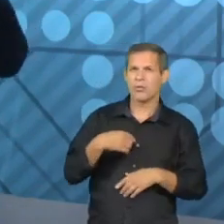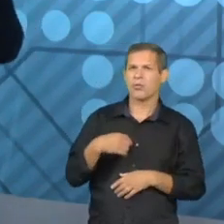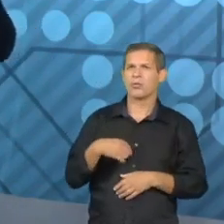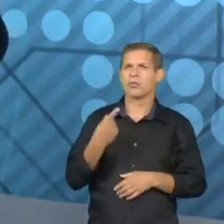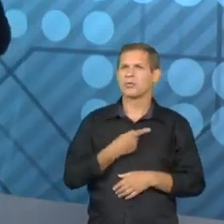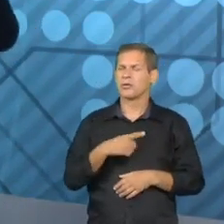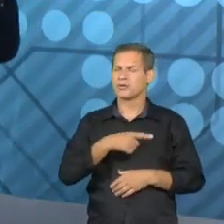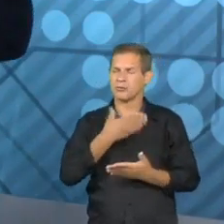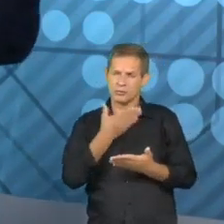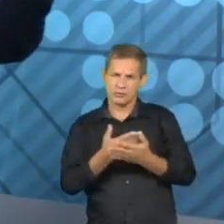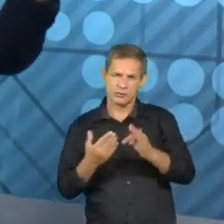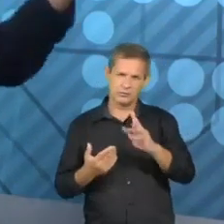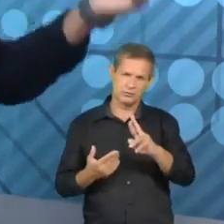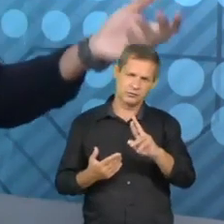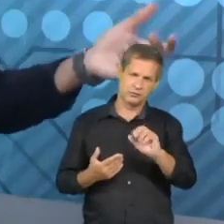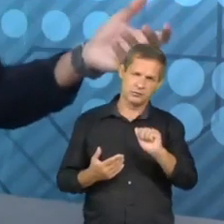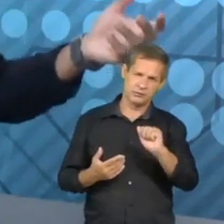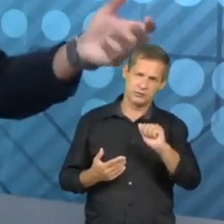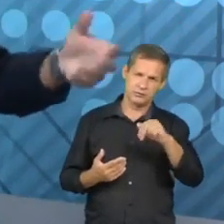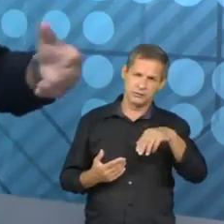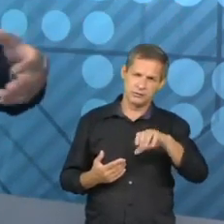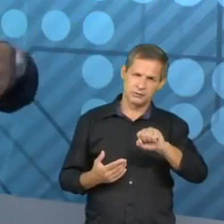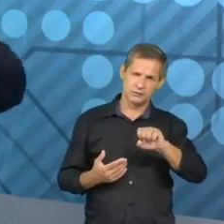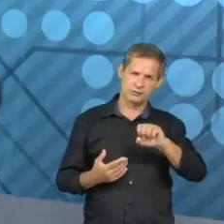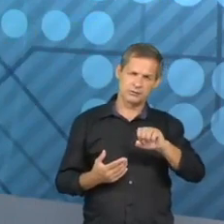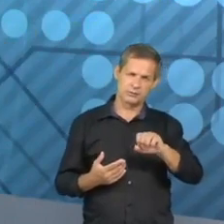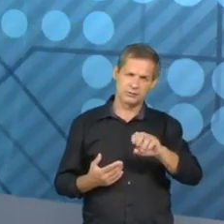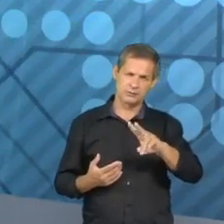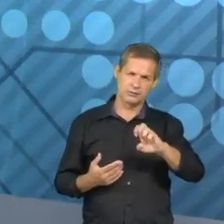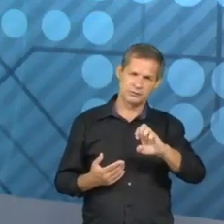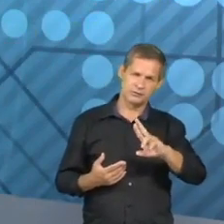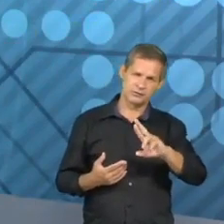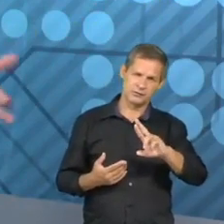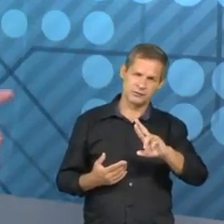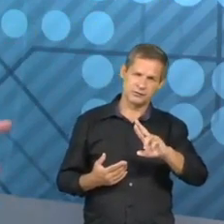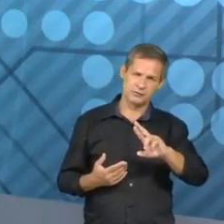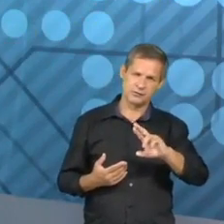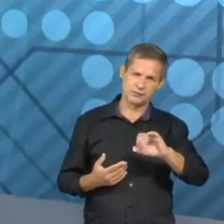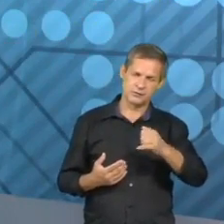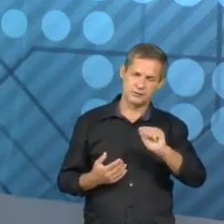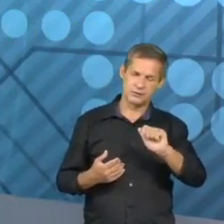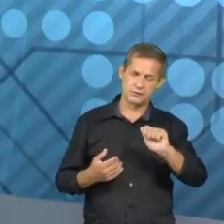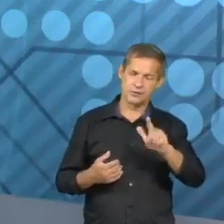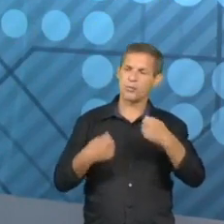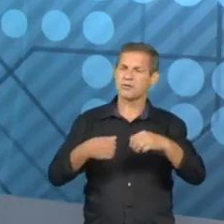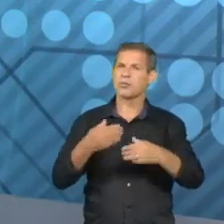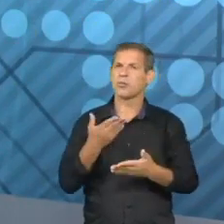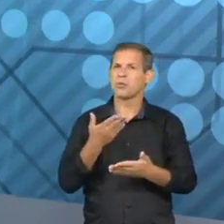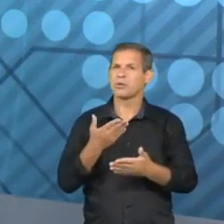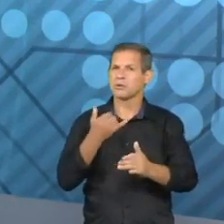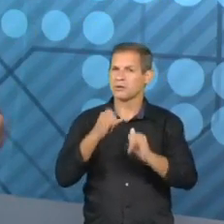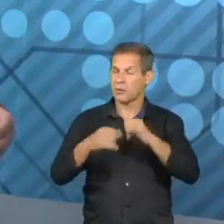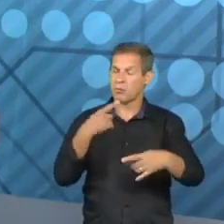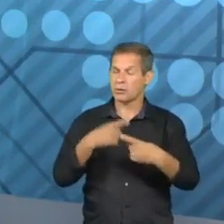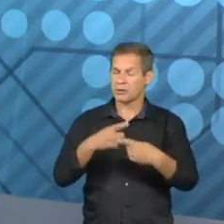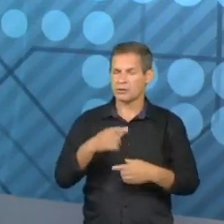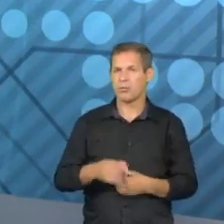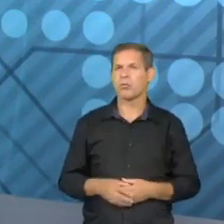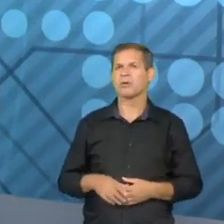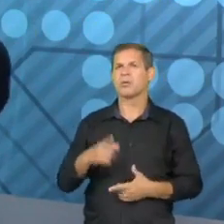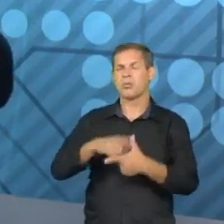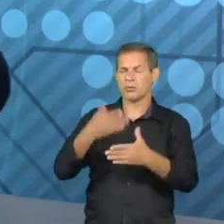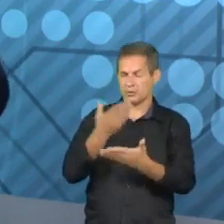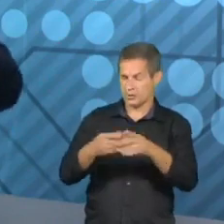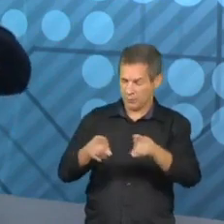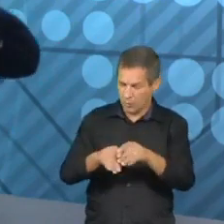estudo transversal, ele precisa muito dessas informações, senão você pode ter algum viés no estudo. E aí todo um planejamento de